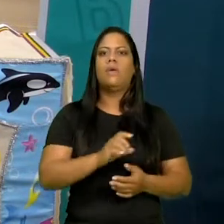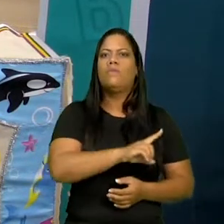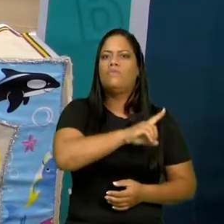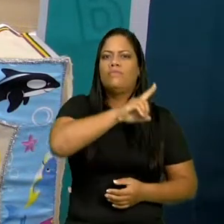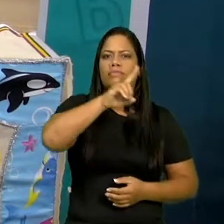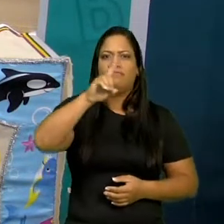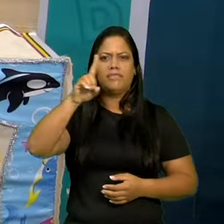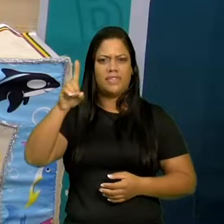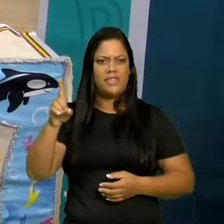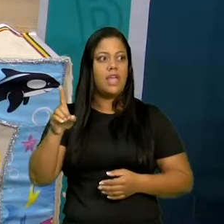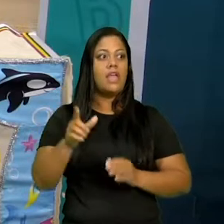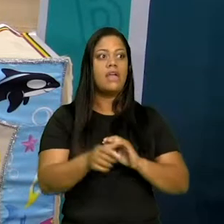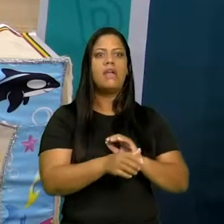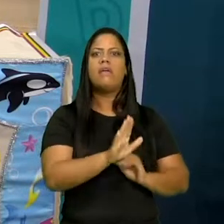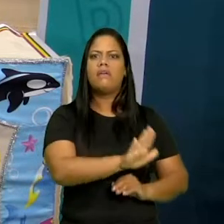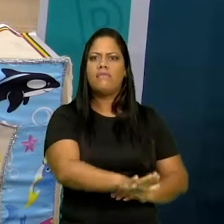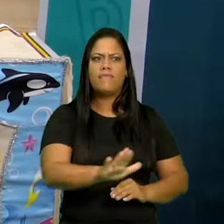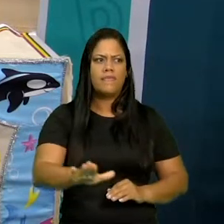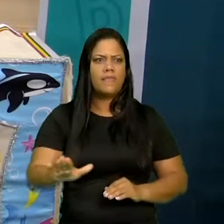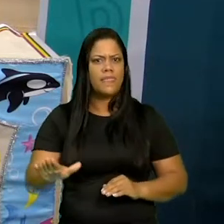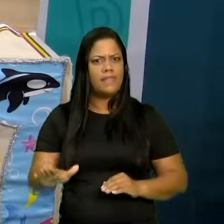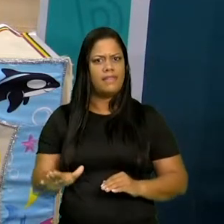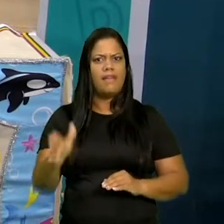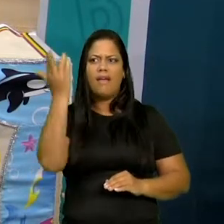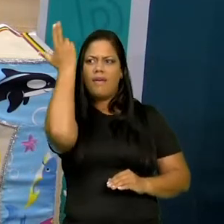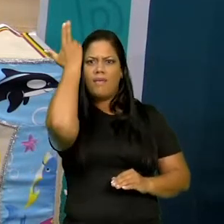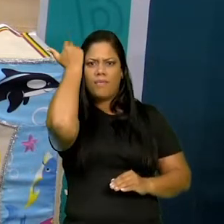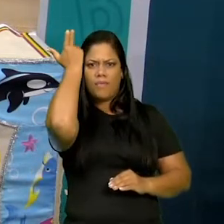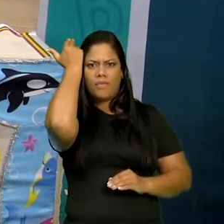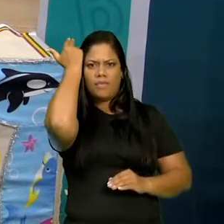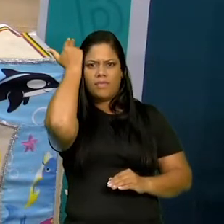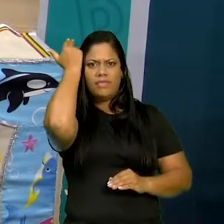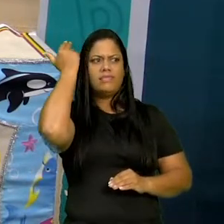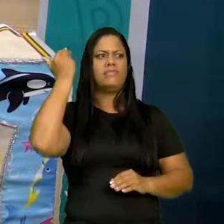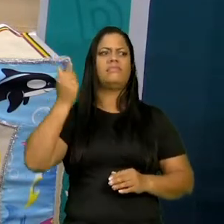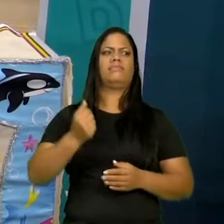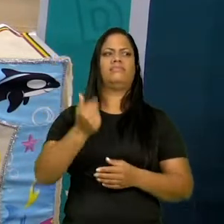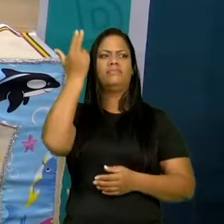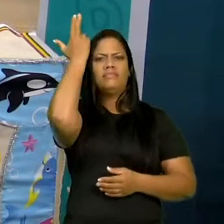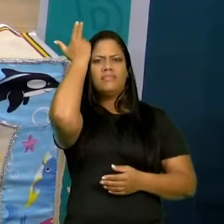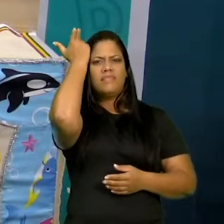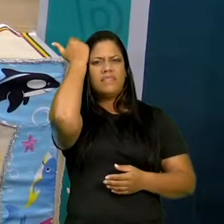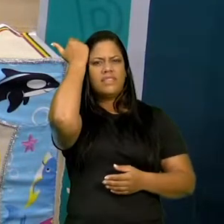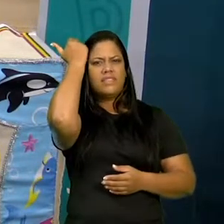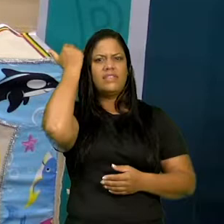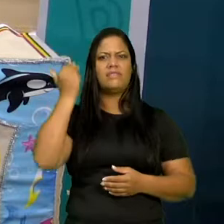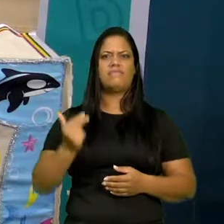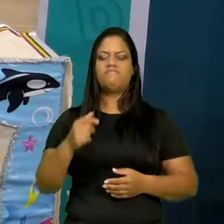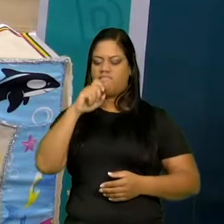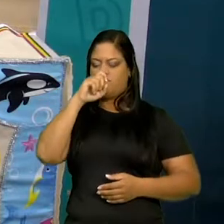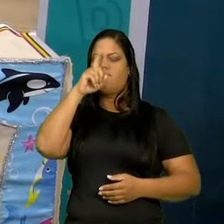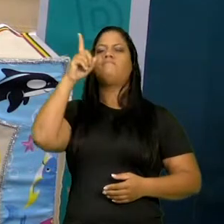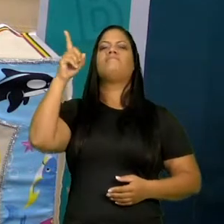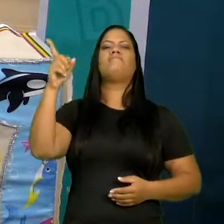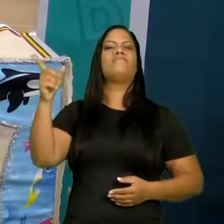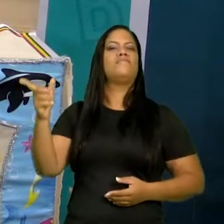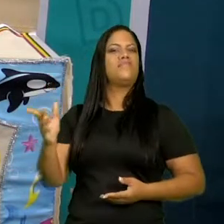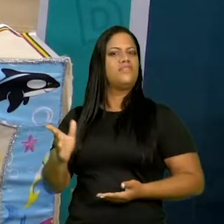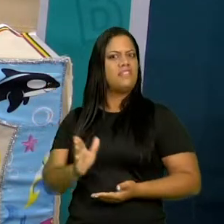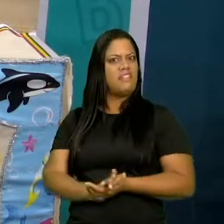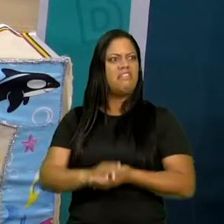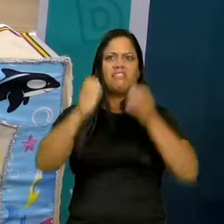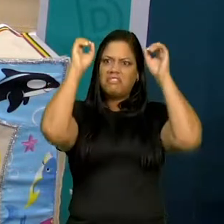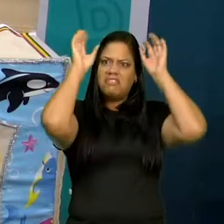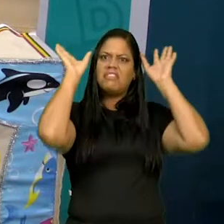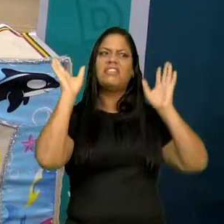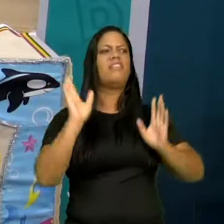uma vez criança, uma lebre. Essa lebre era tão metida, leiturinha. E ele